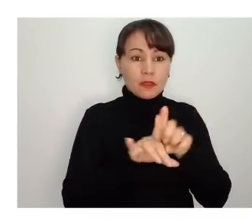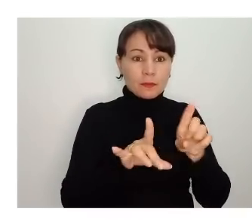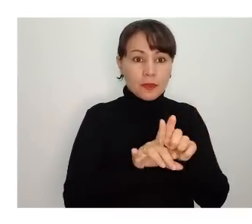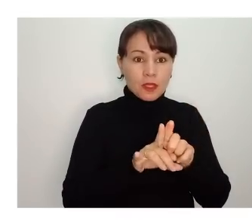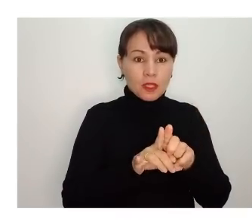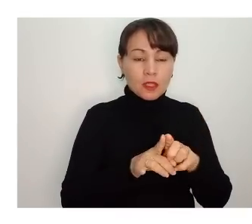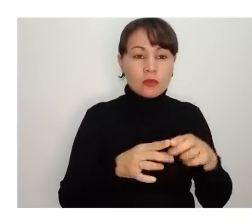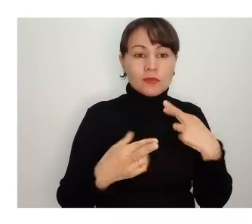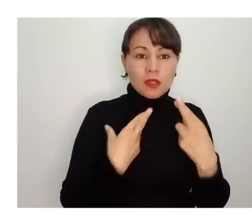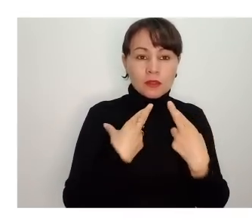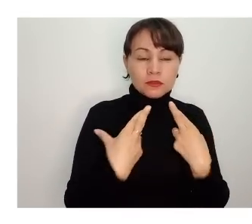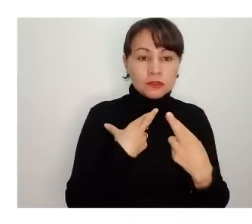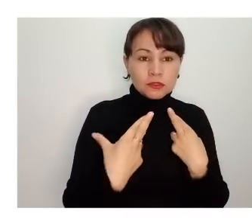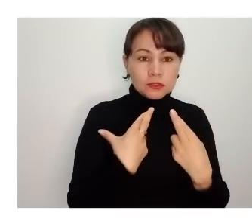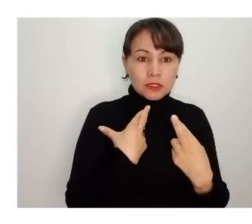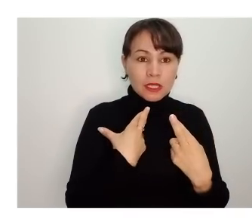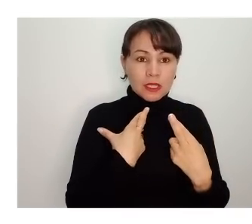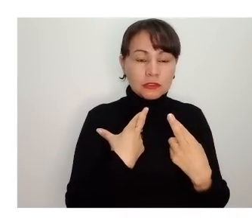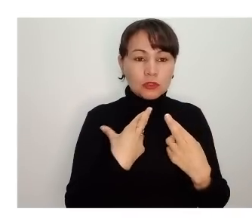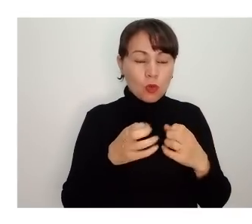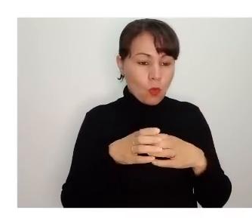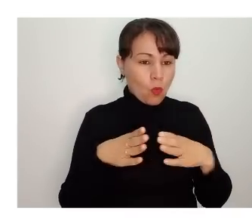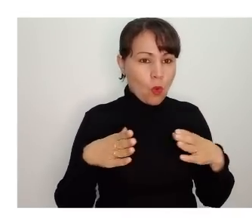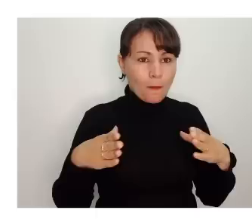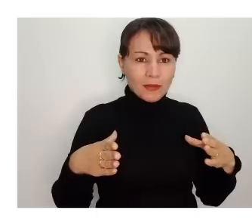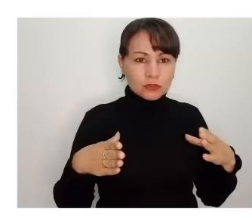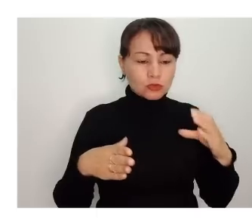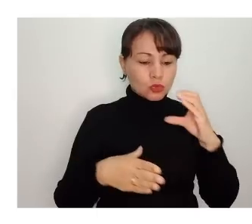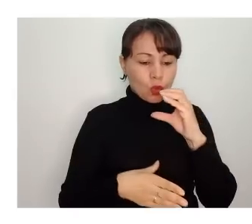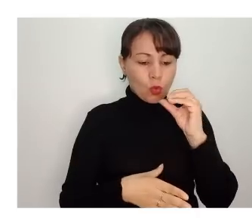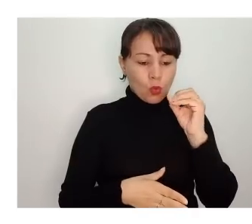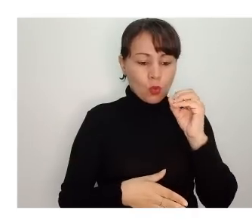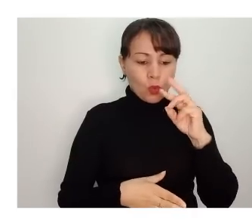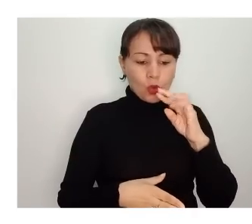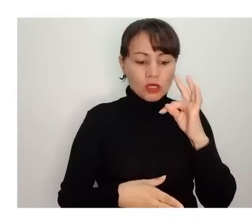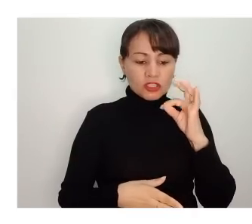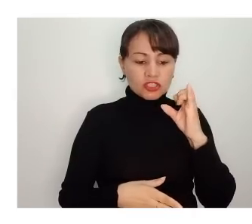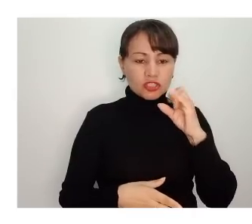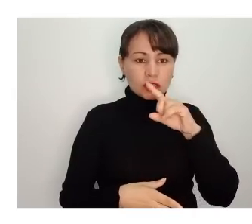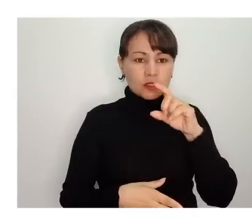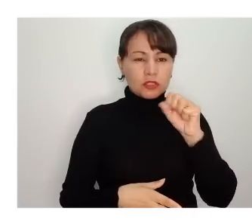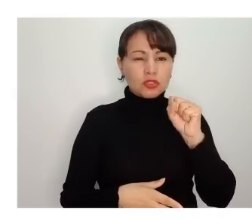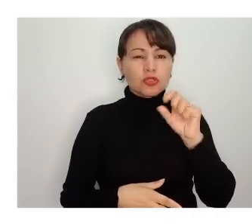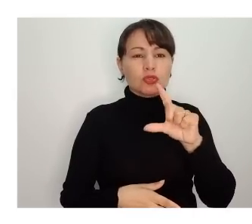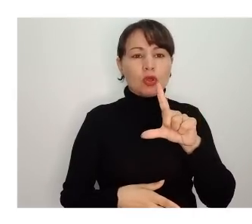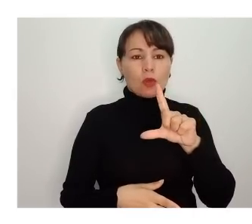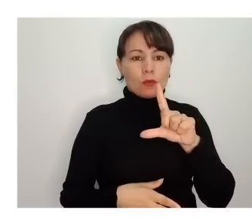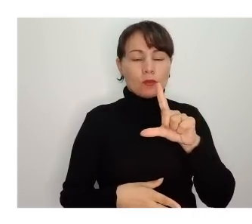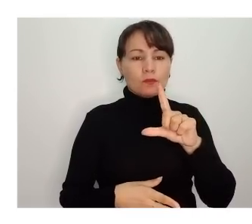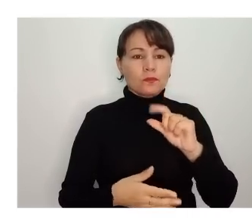assim também como está relacionado com o aumento do cortisol.